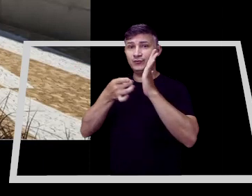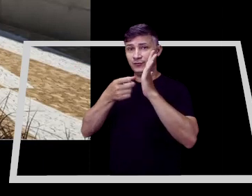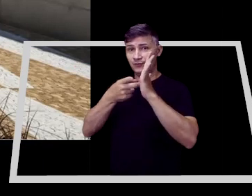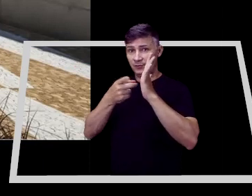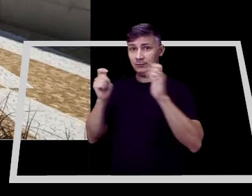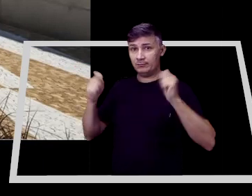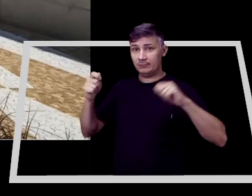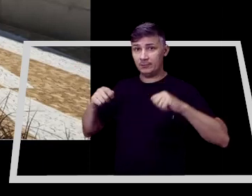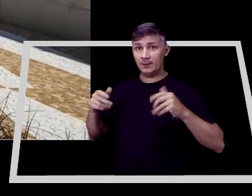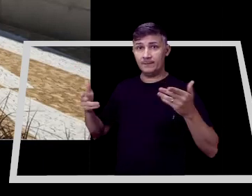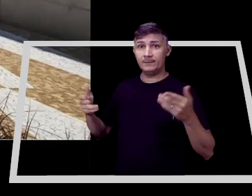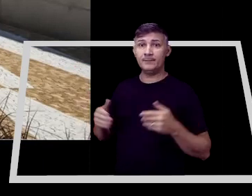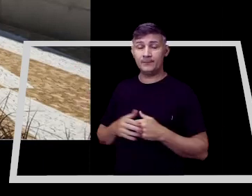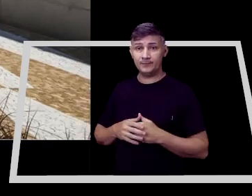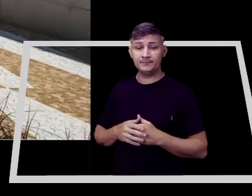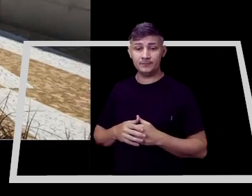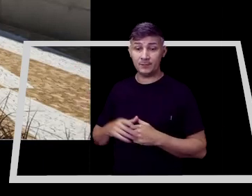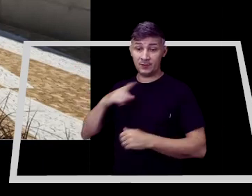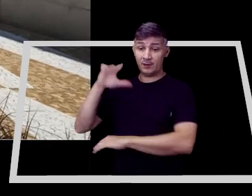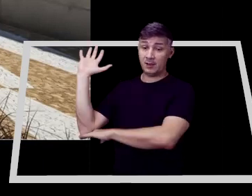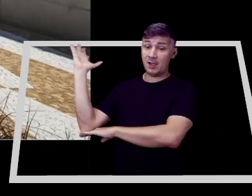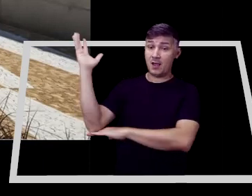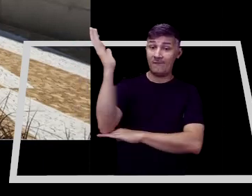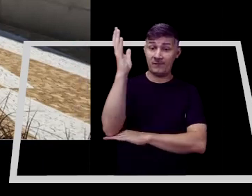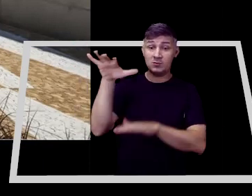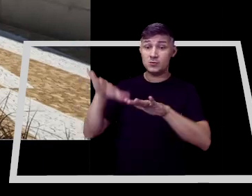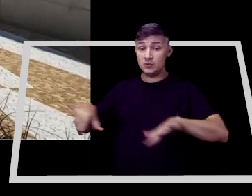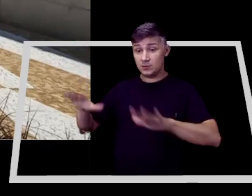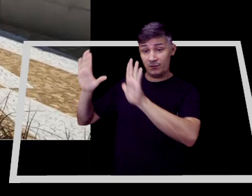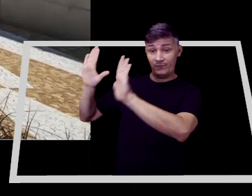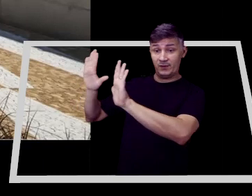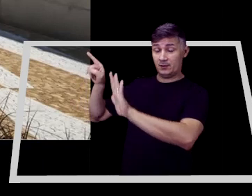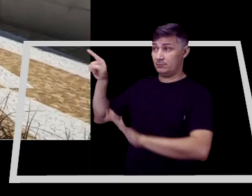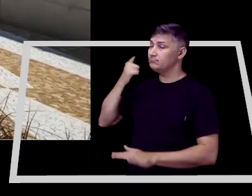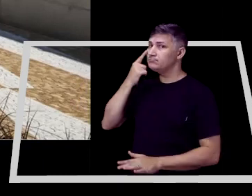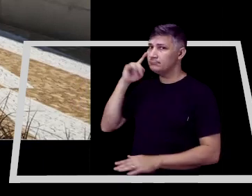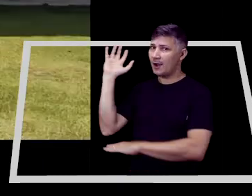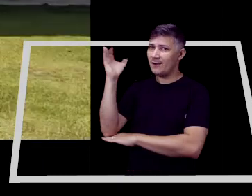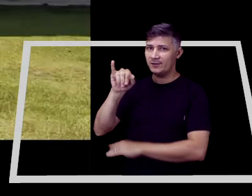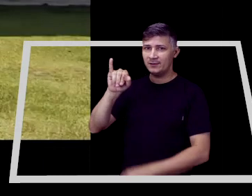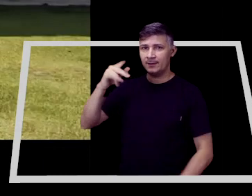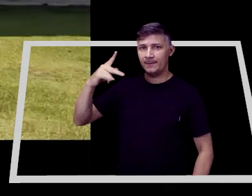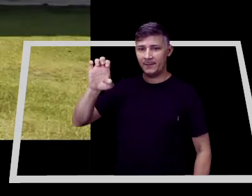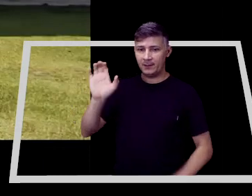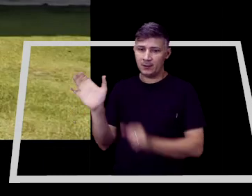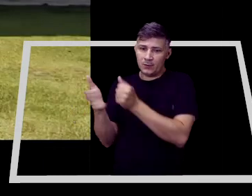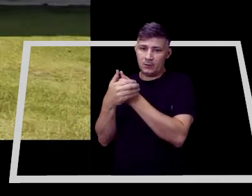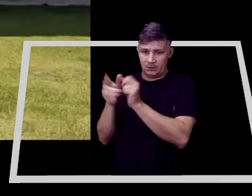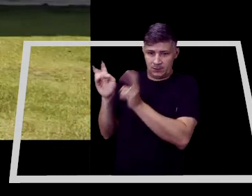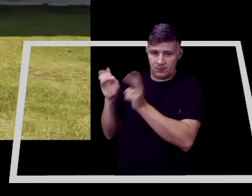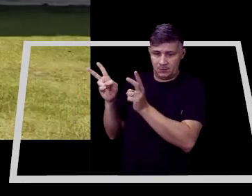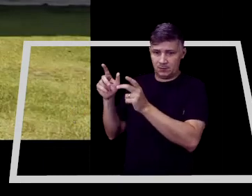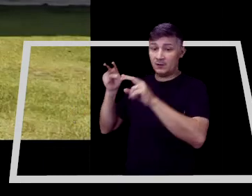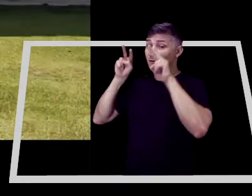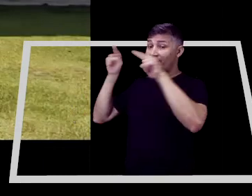conta dos IPs, ele acaba ficando, de certa maneira, mais resguardado. Essa é uma vista, então,